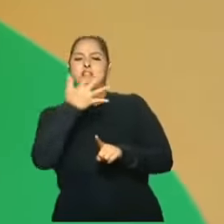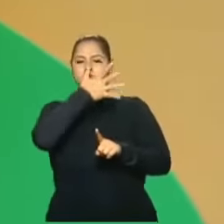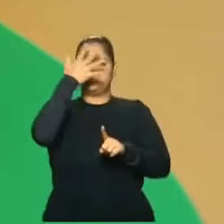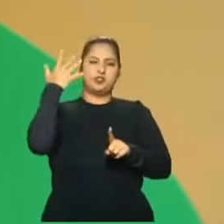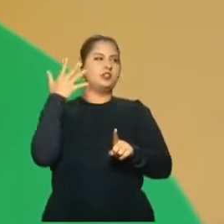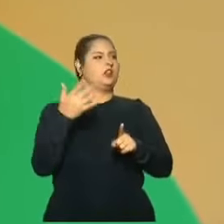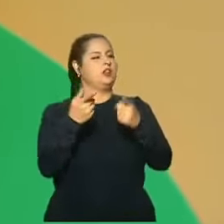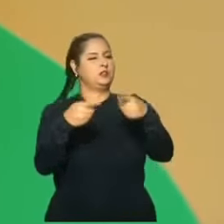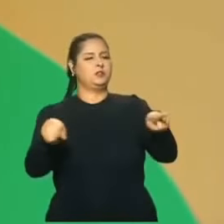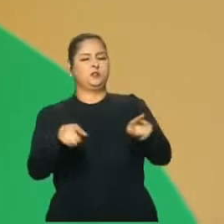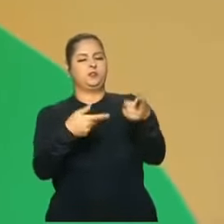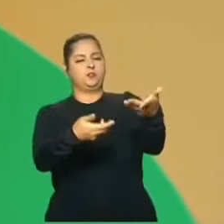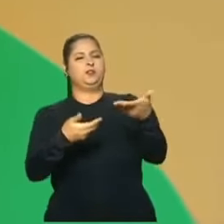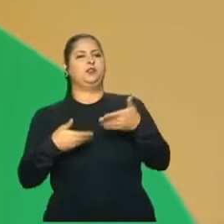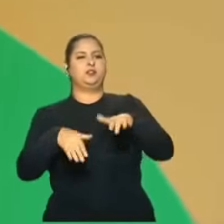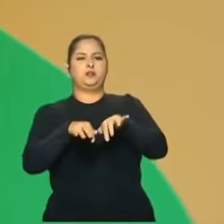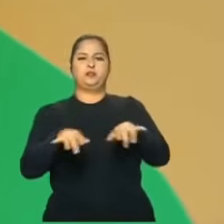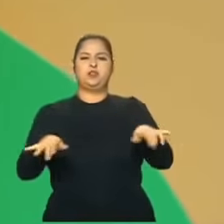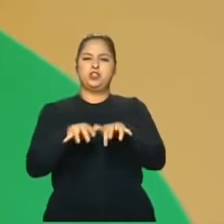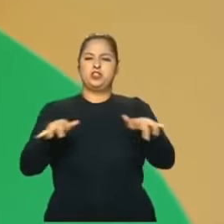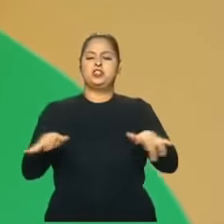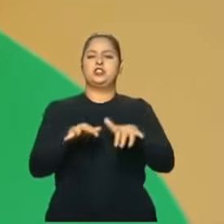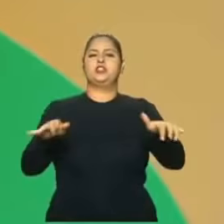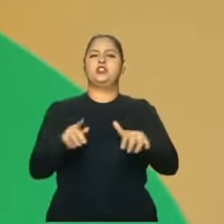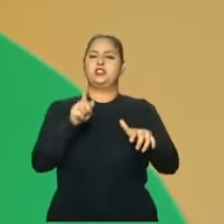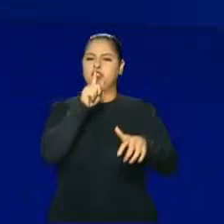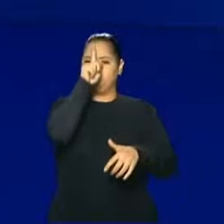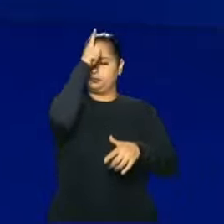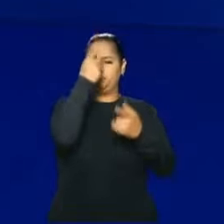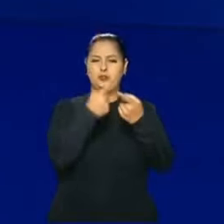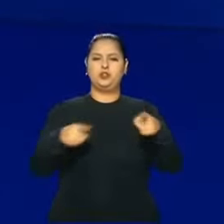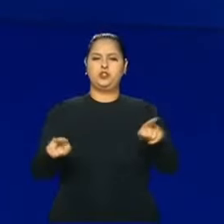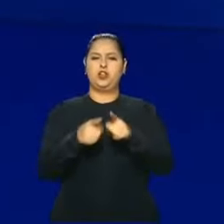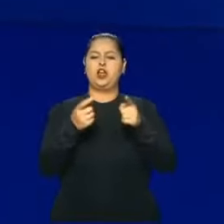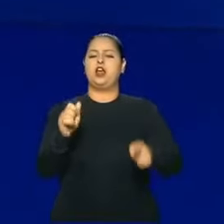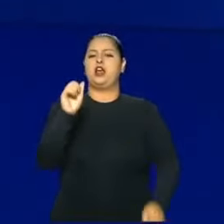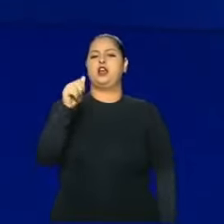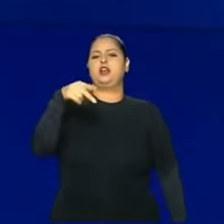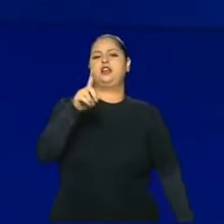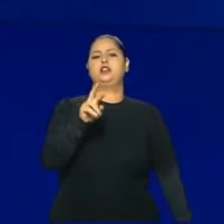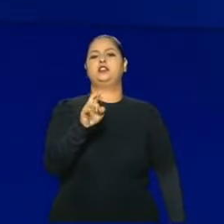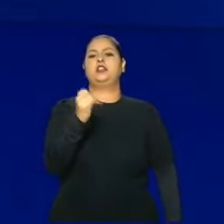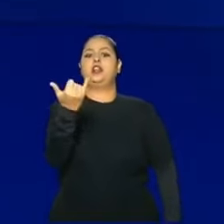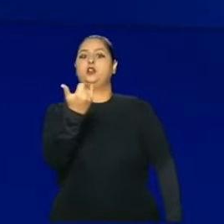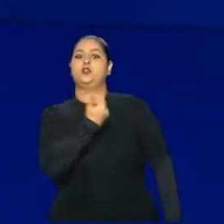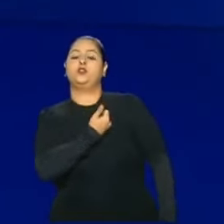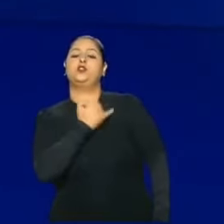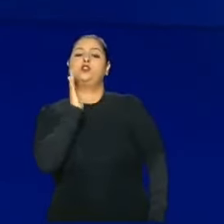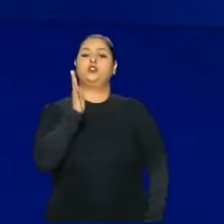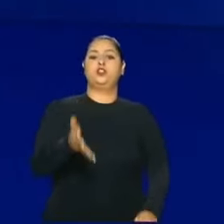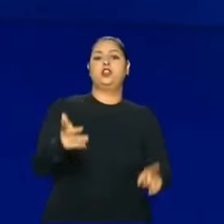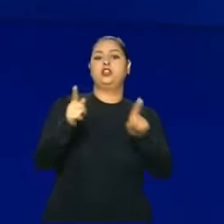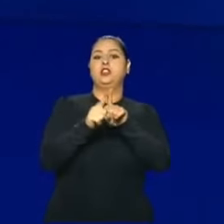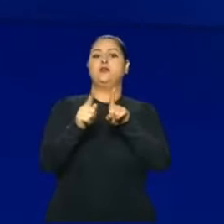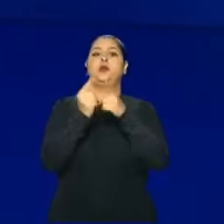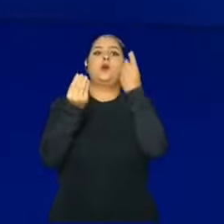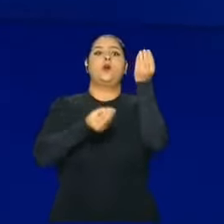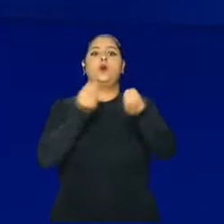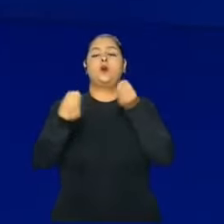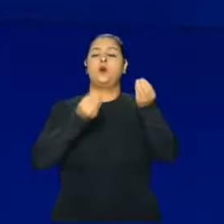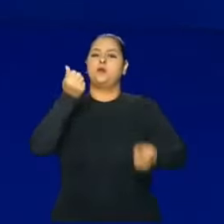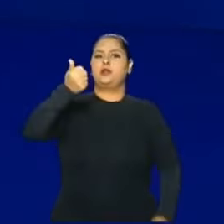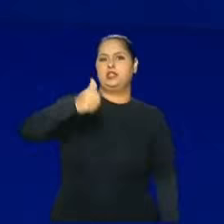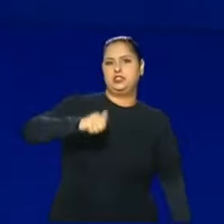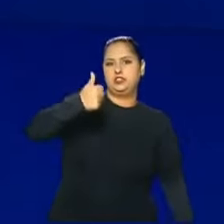compositor, pianista e produtor musical André Memari. Muito bem, ele nos falou aqui sobre os seus critérios da avaliação de